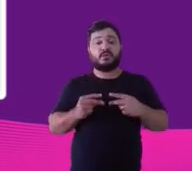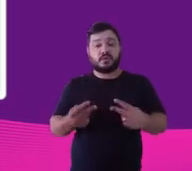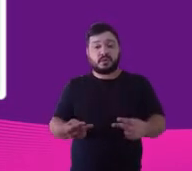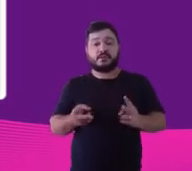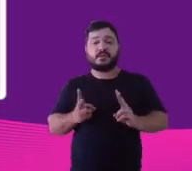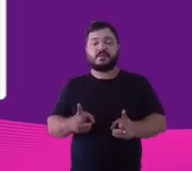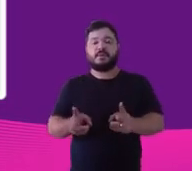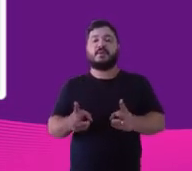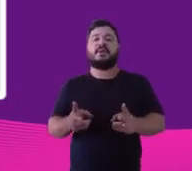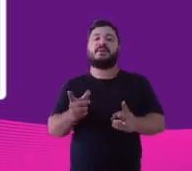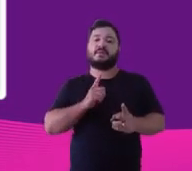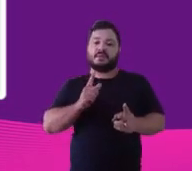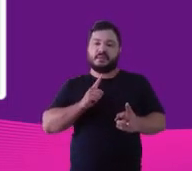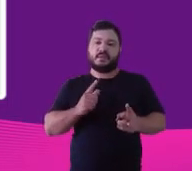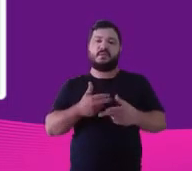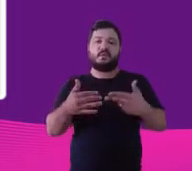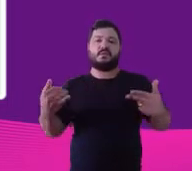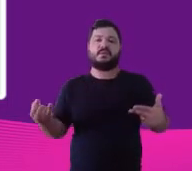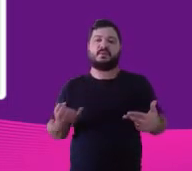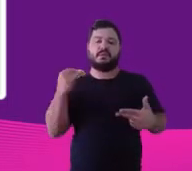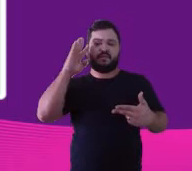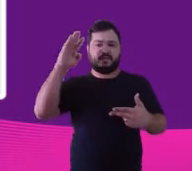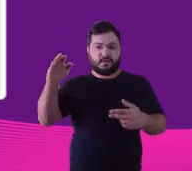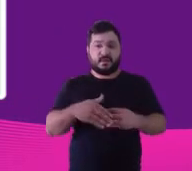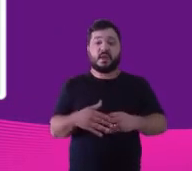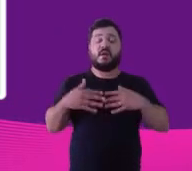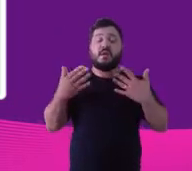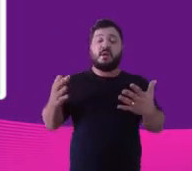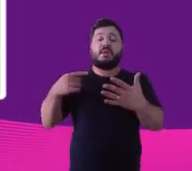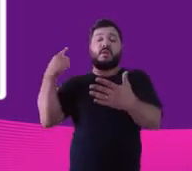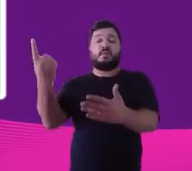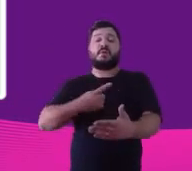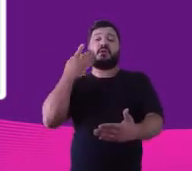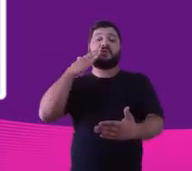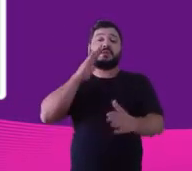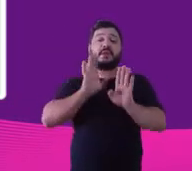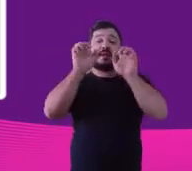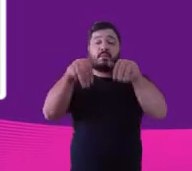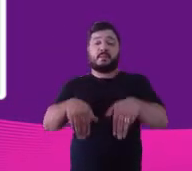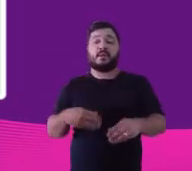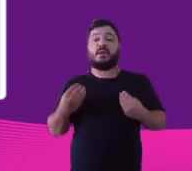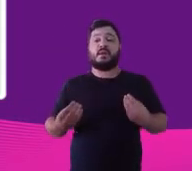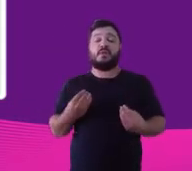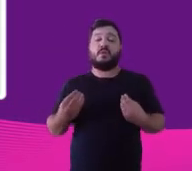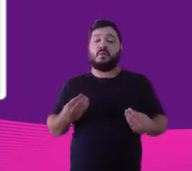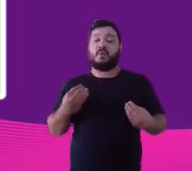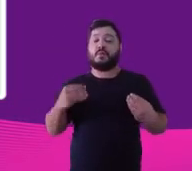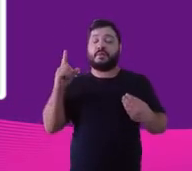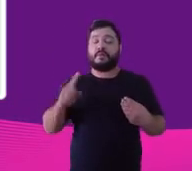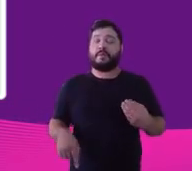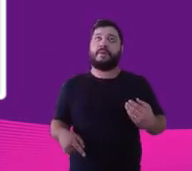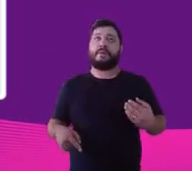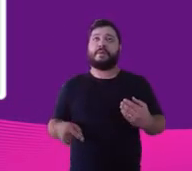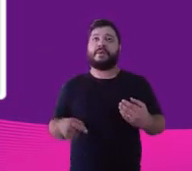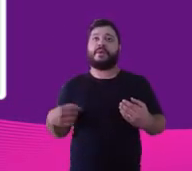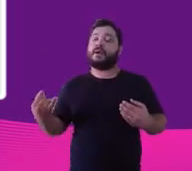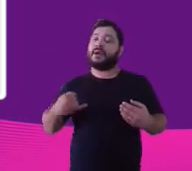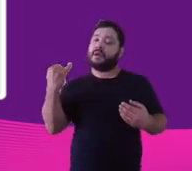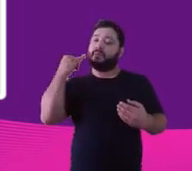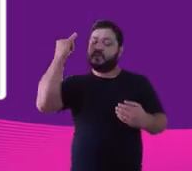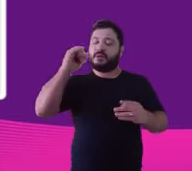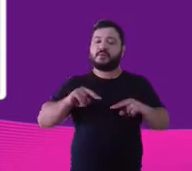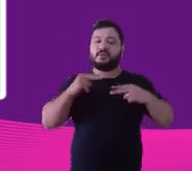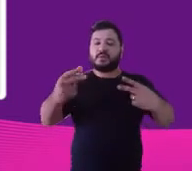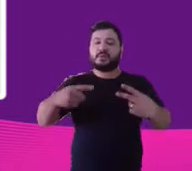permanece tendo um papel fundamental em toda a gente para entender bem como é o a questão é a importância